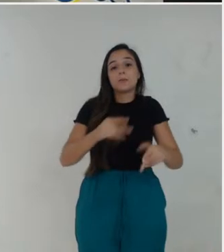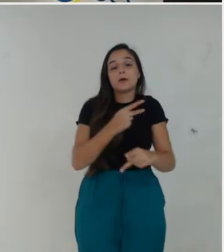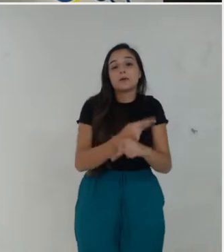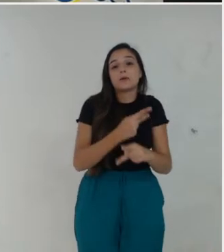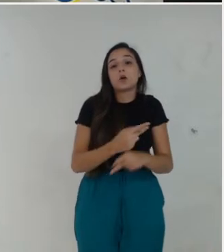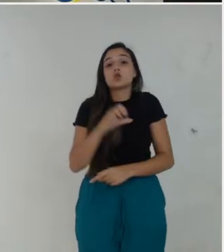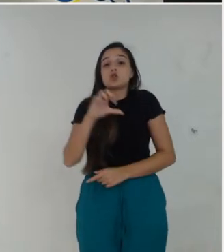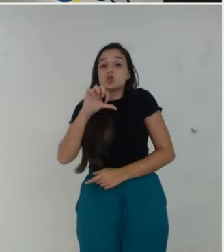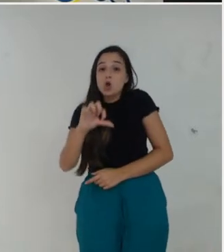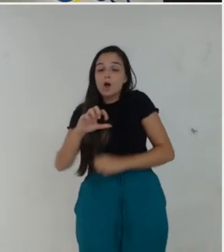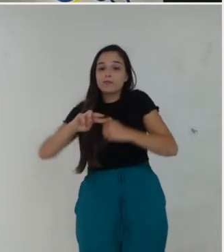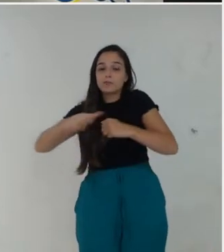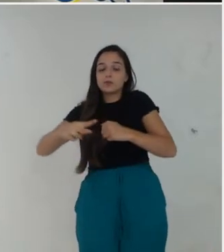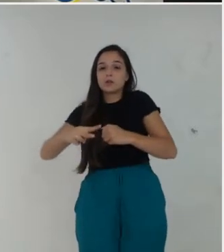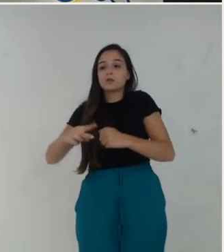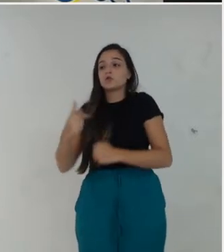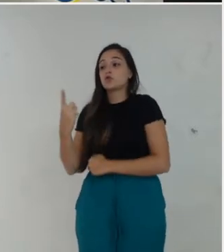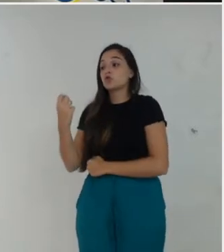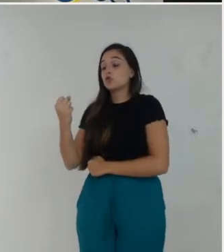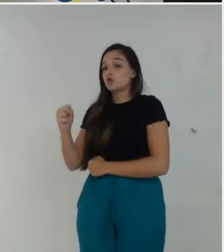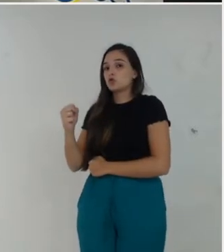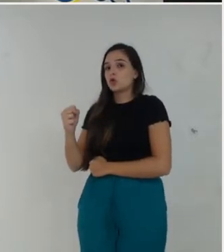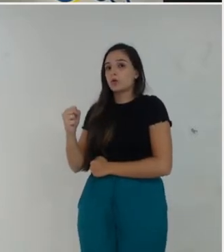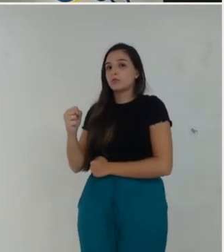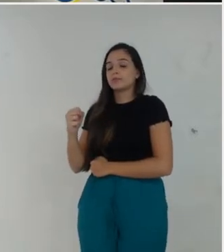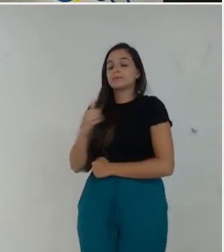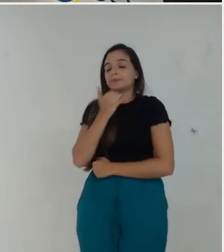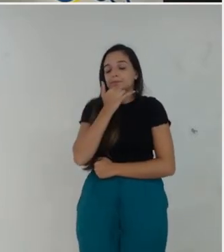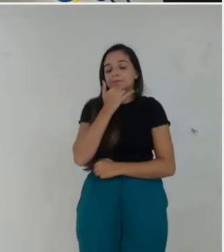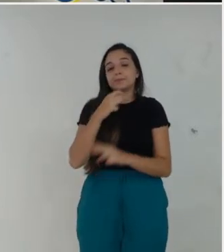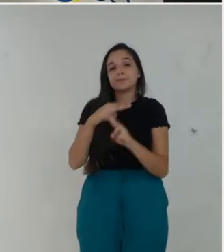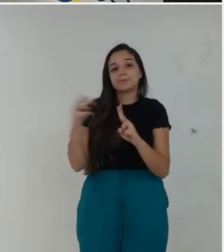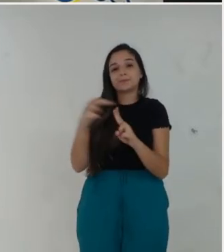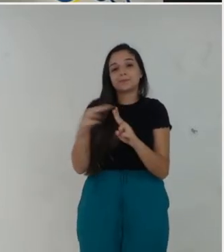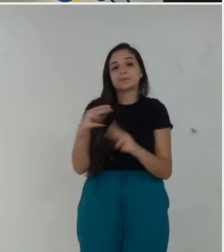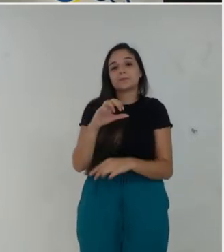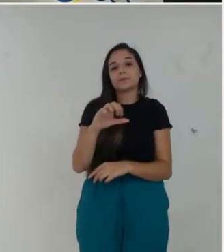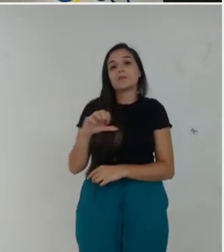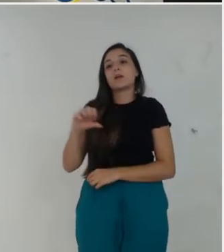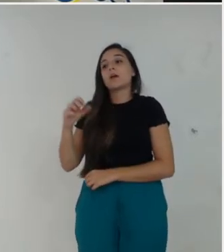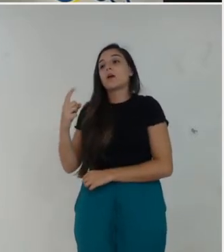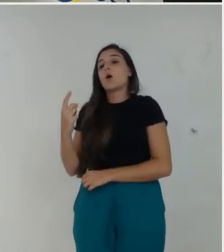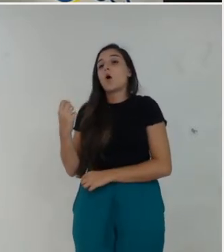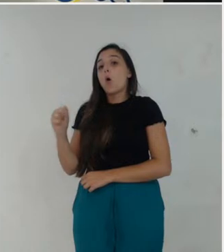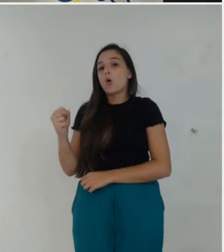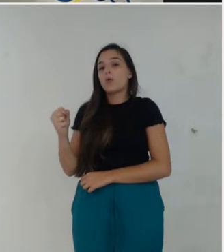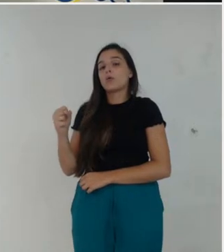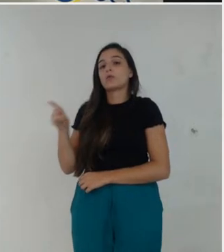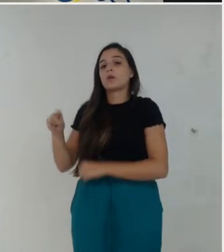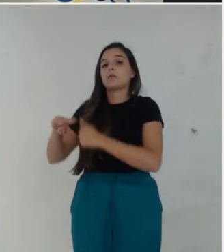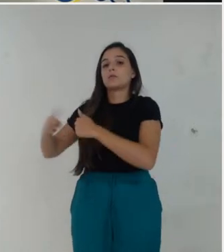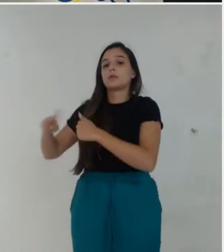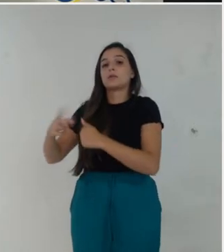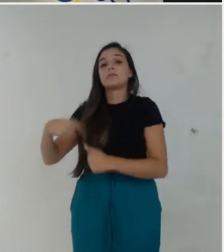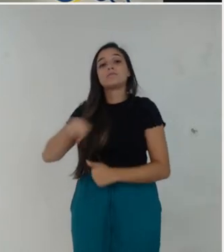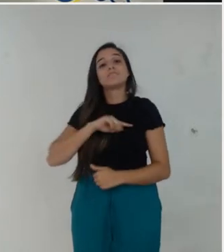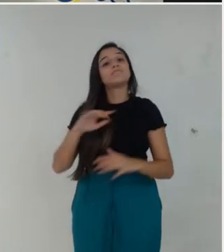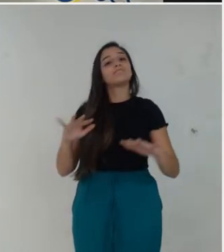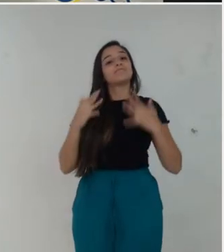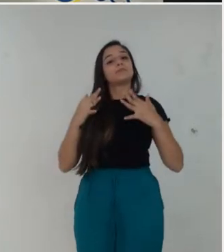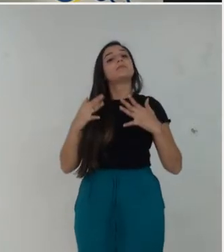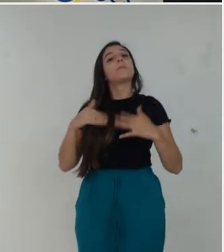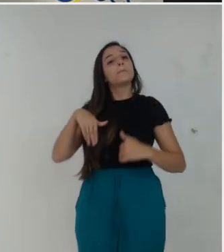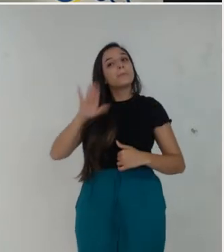na POET. Isso é muito interessante porque a área que mais se destacou na nossa pesquisa é o trabalho com tradução de línguas de